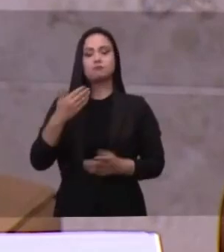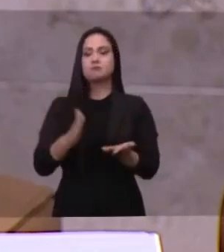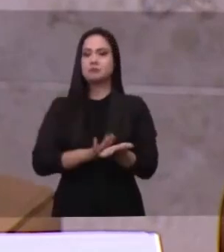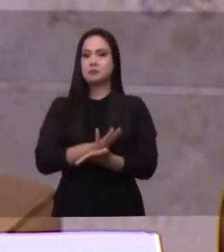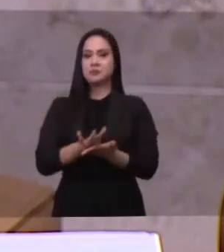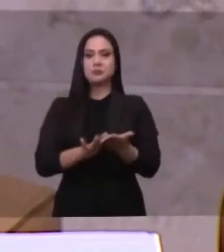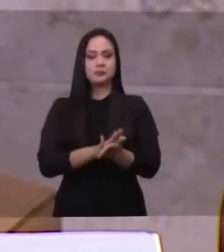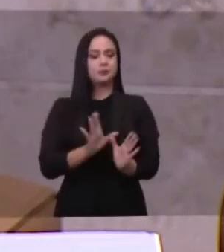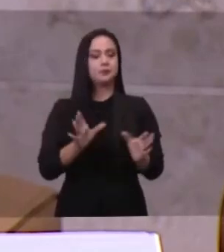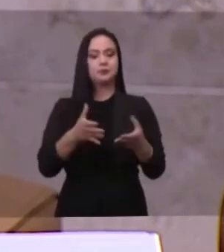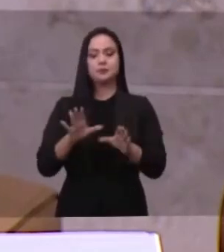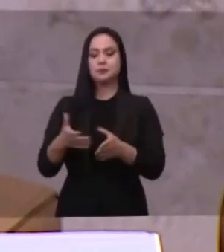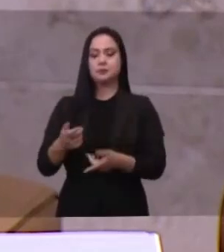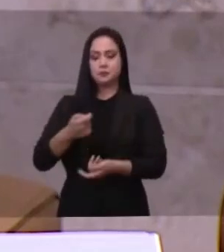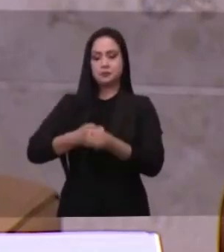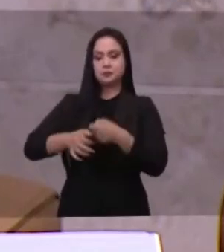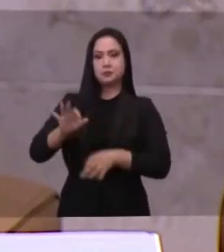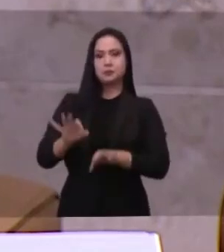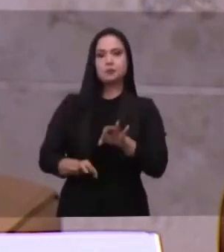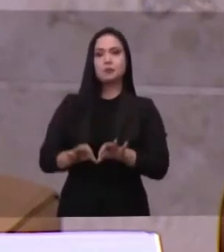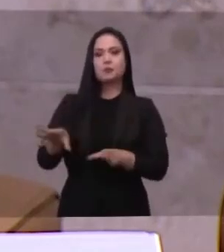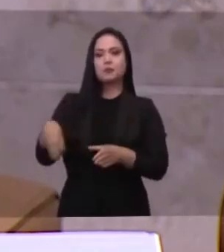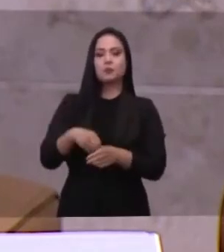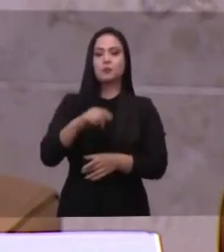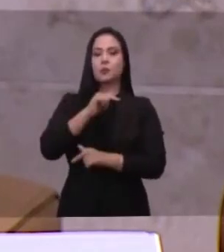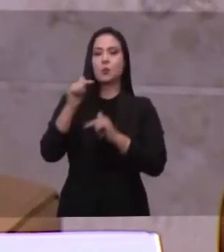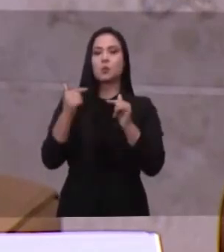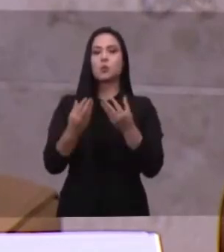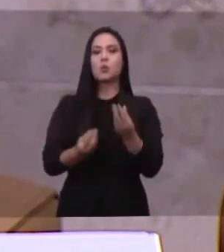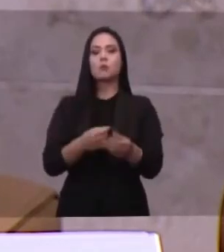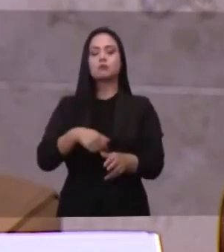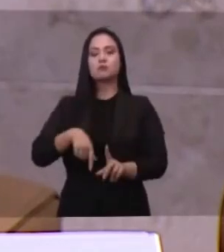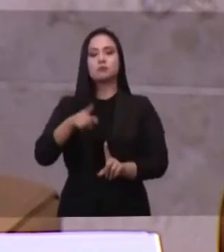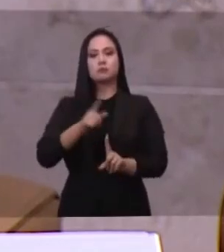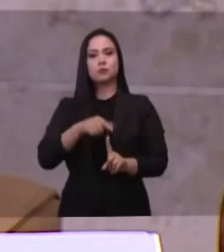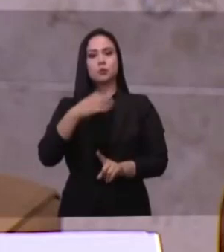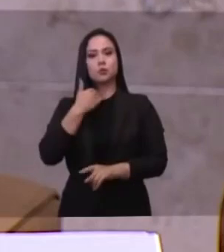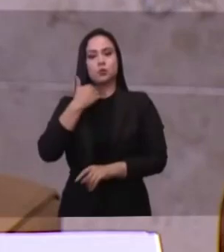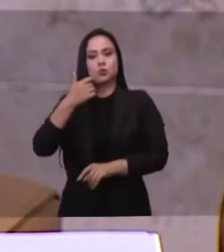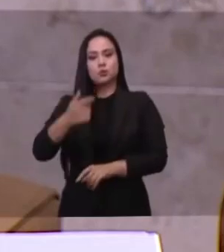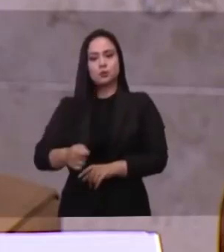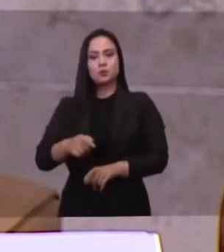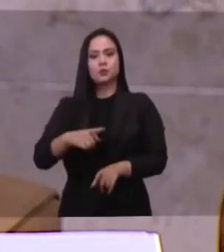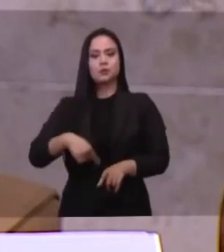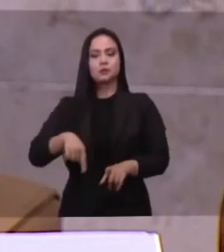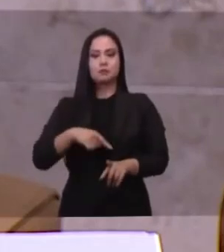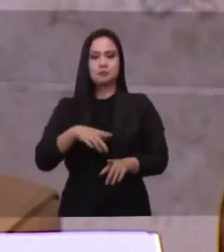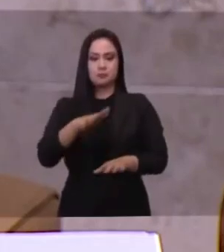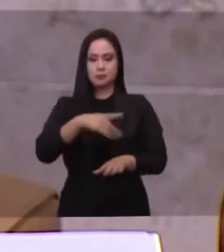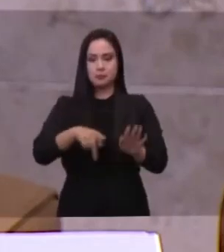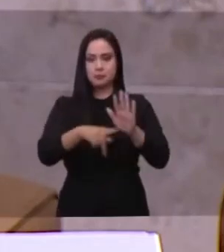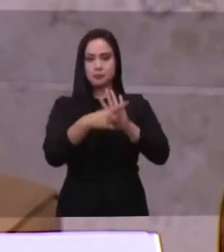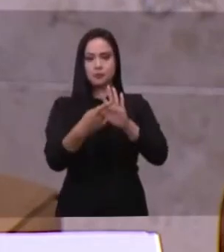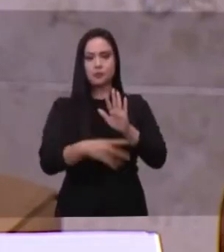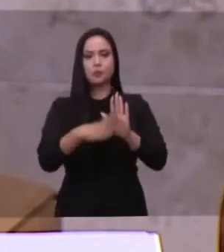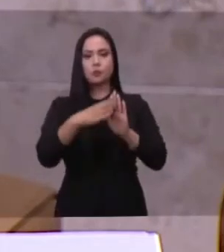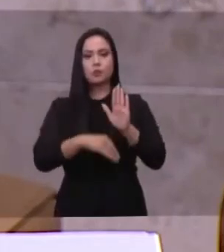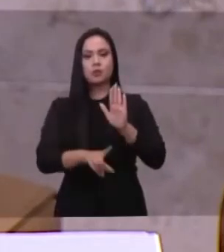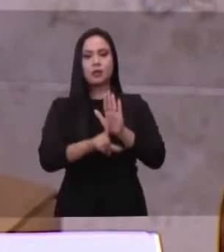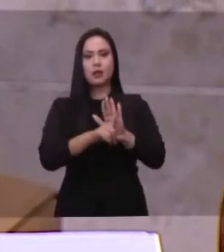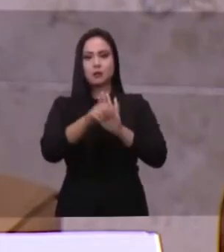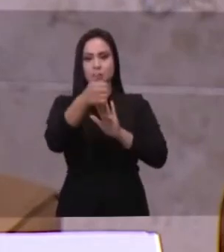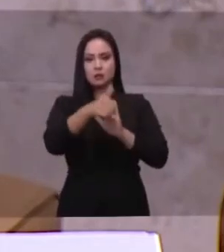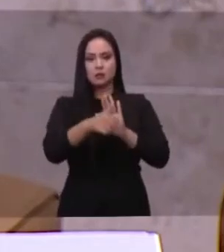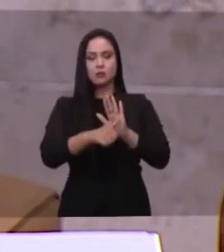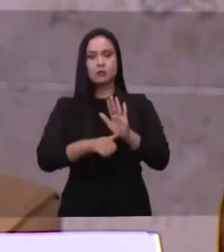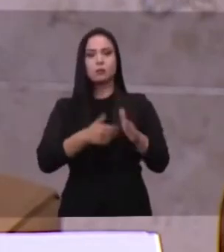do negócio jurídico institui a outra como juiz das eventuais lides vindouras. No modelo da lei examinada,